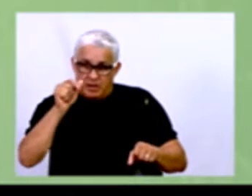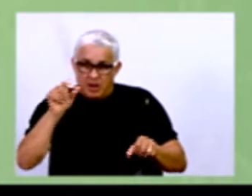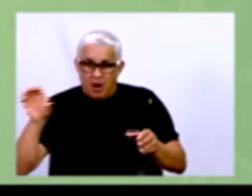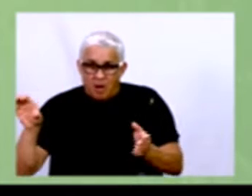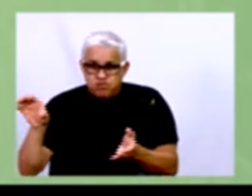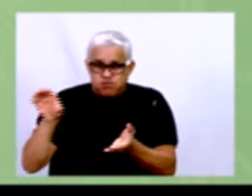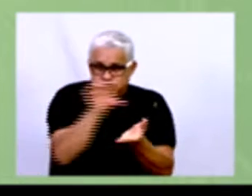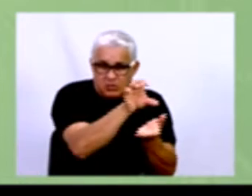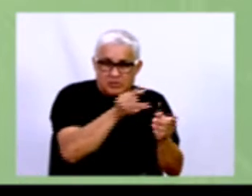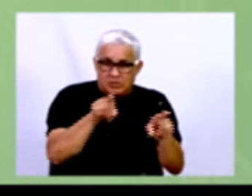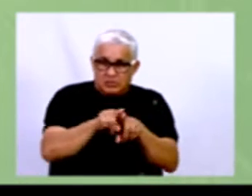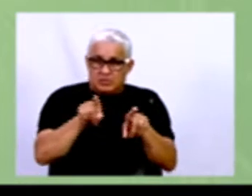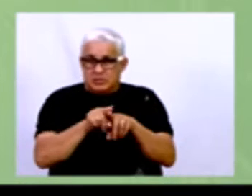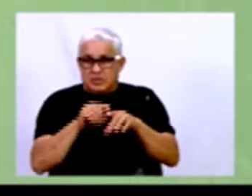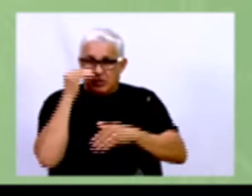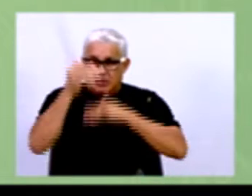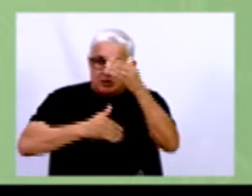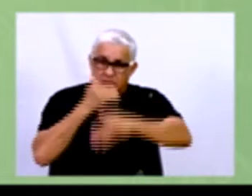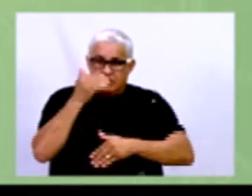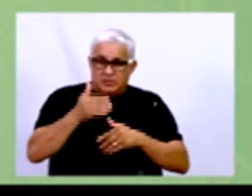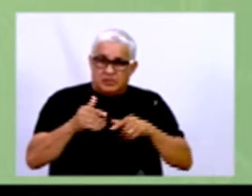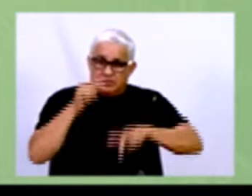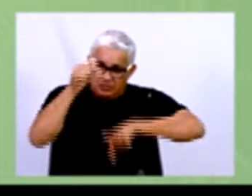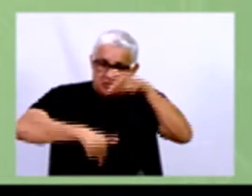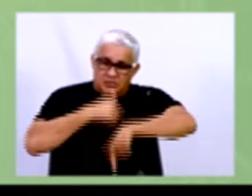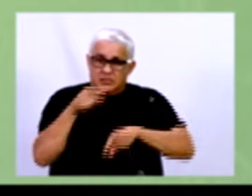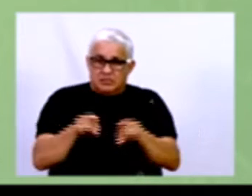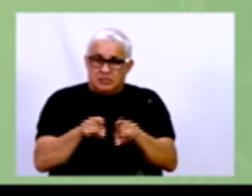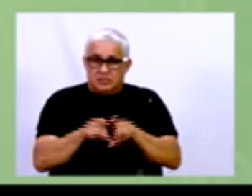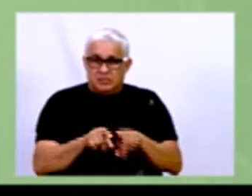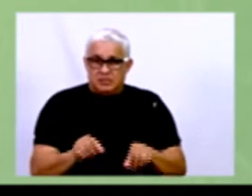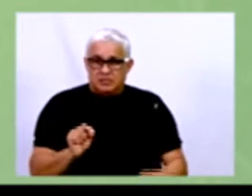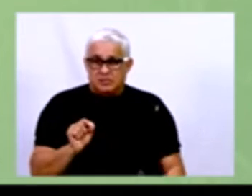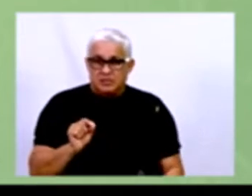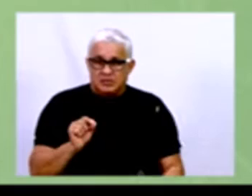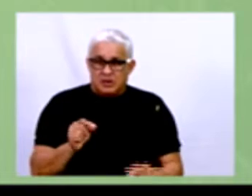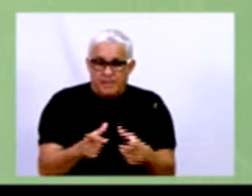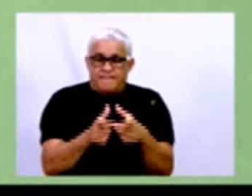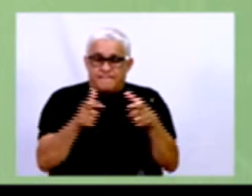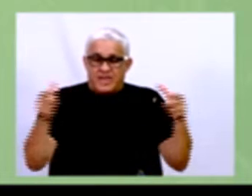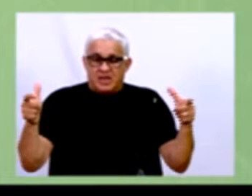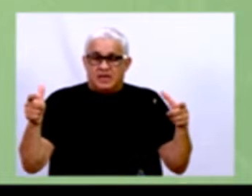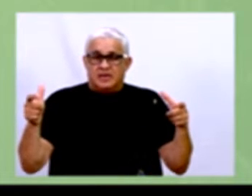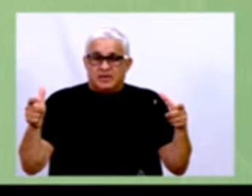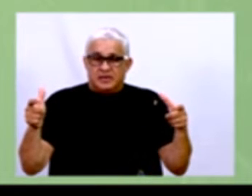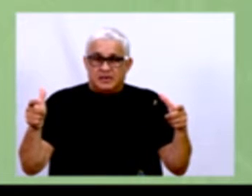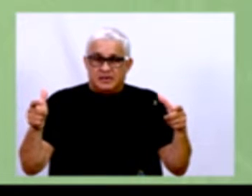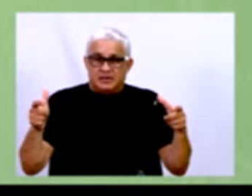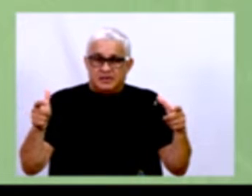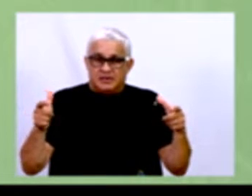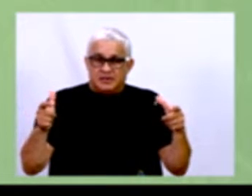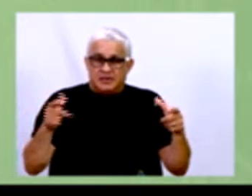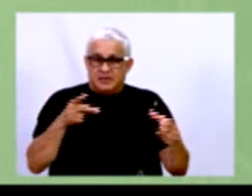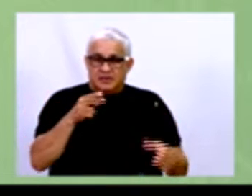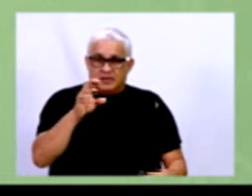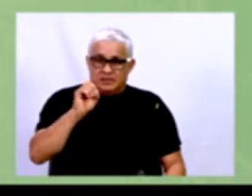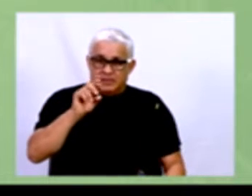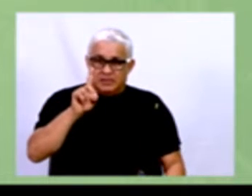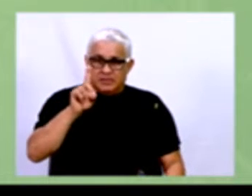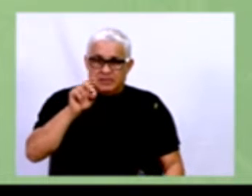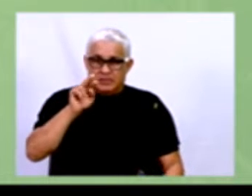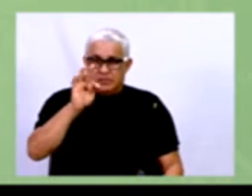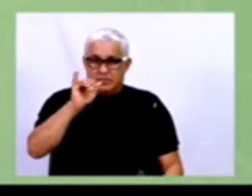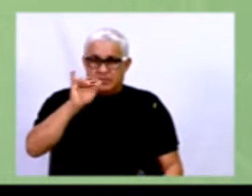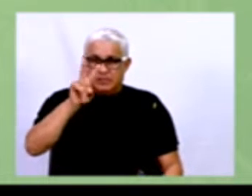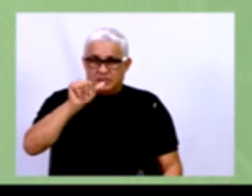progresso técnico ao capital e ao trabalho, que leva ao aumento sustentado da produtividade e da renda